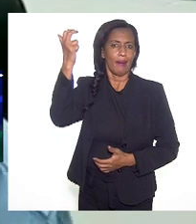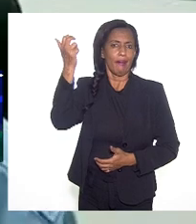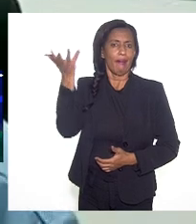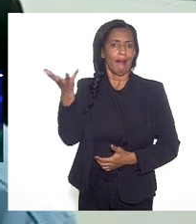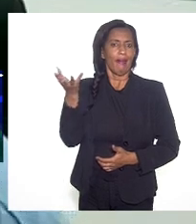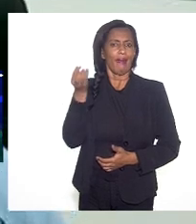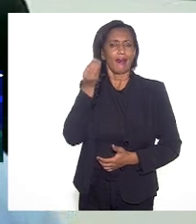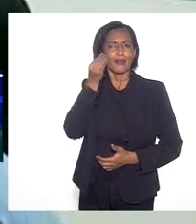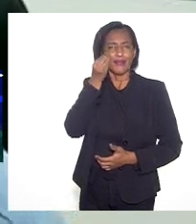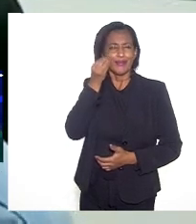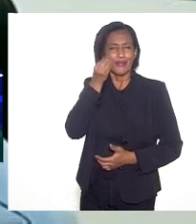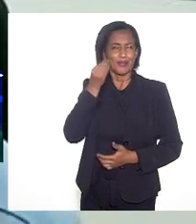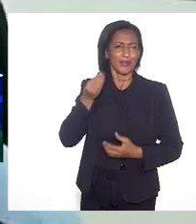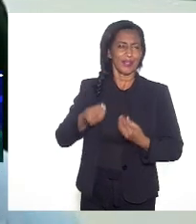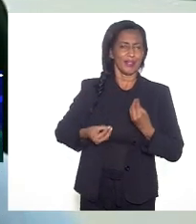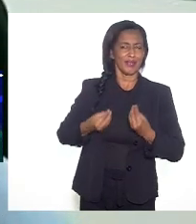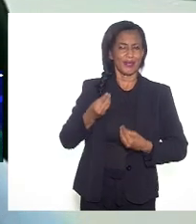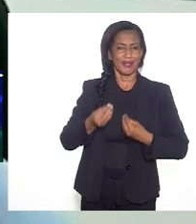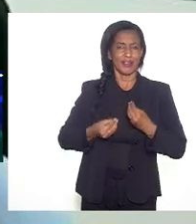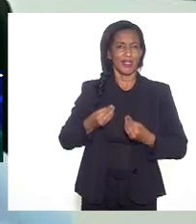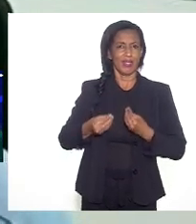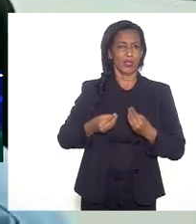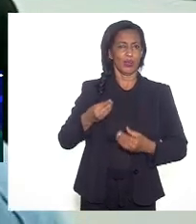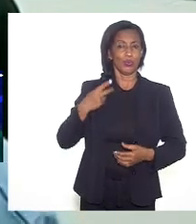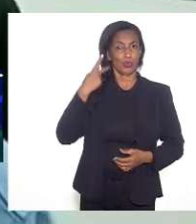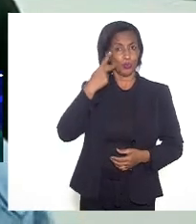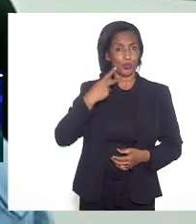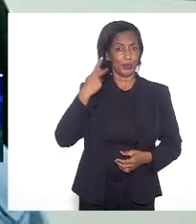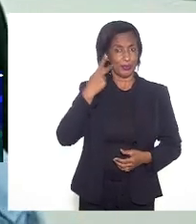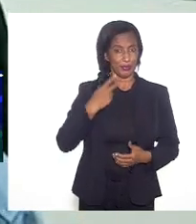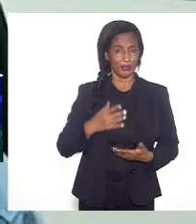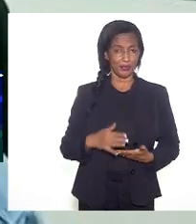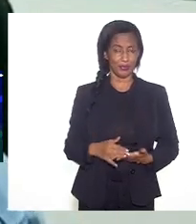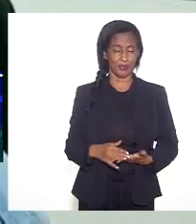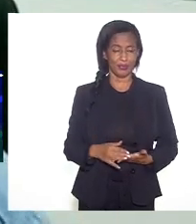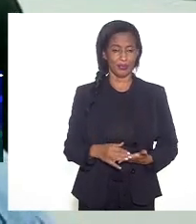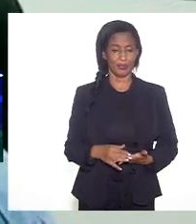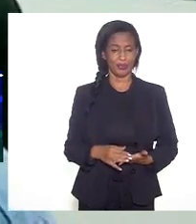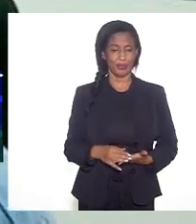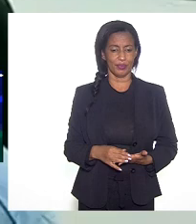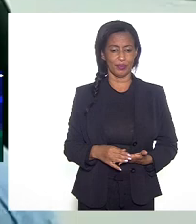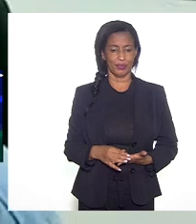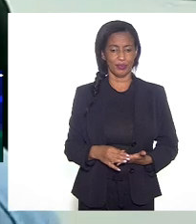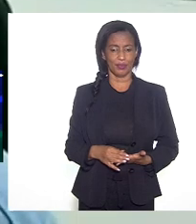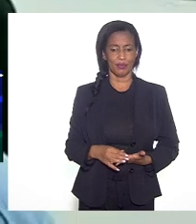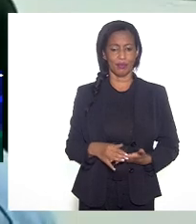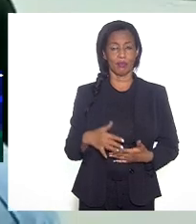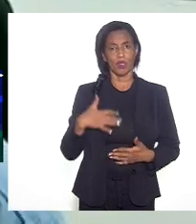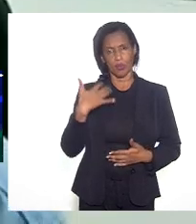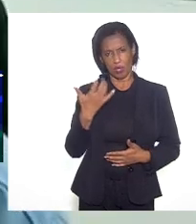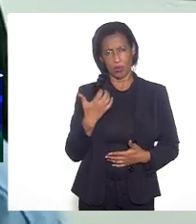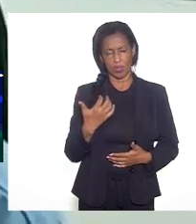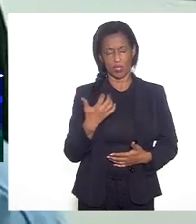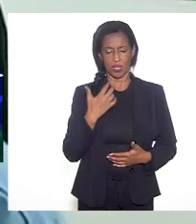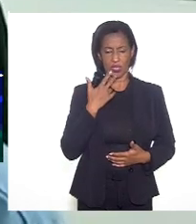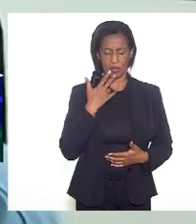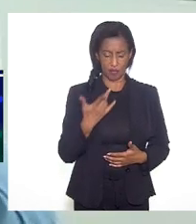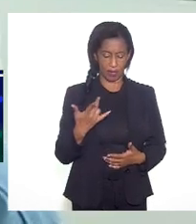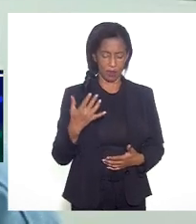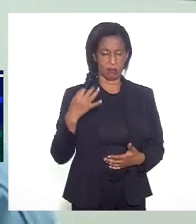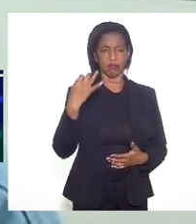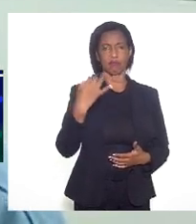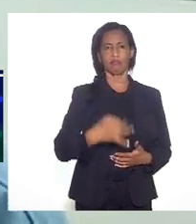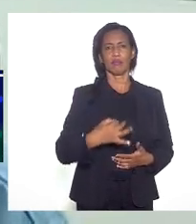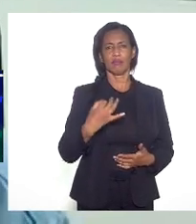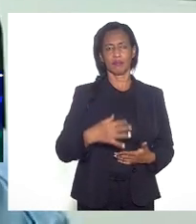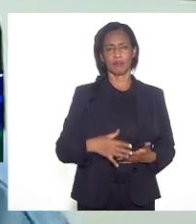essência dos mandatos. Então, eu quis dar esse depoimento exatamente para